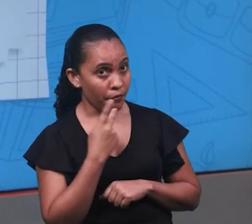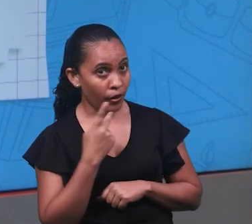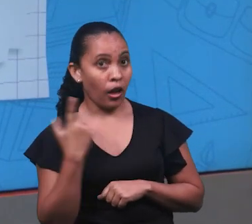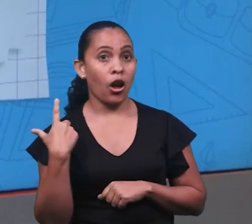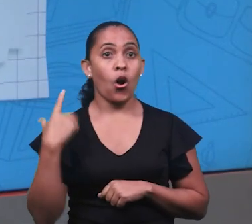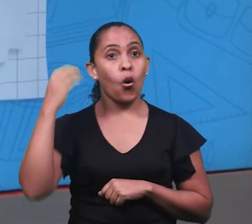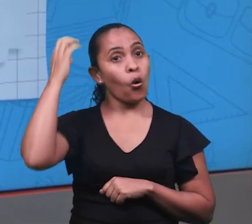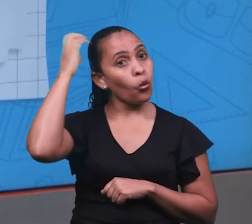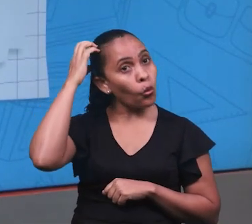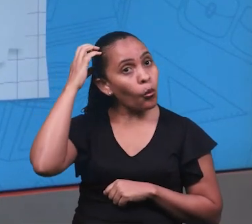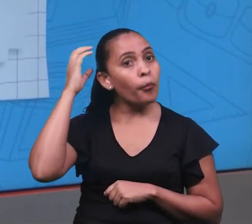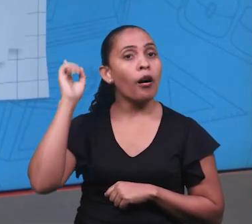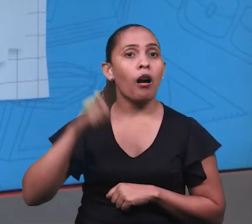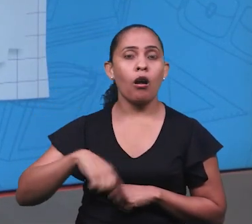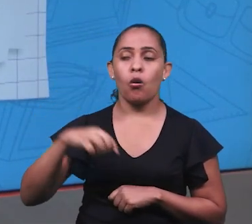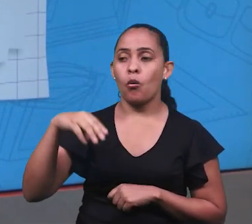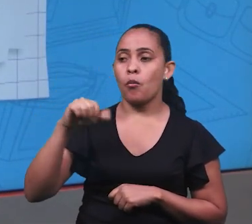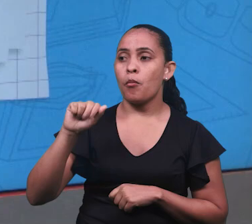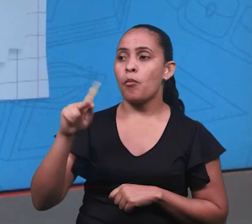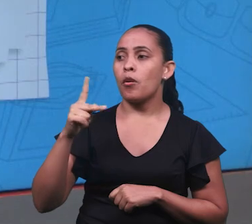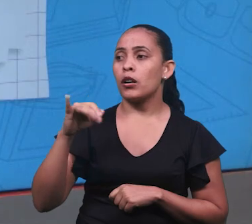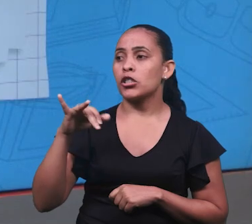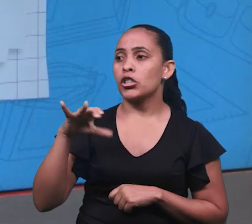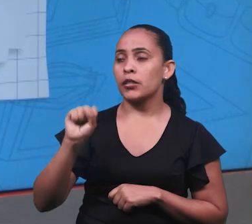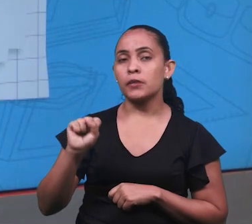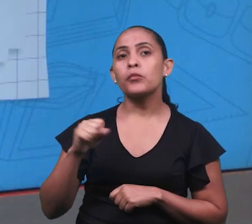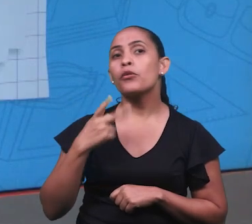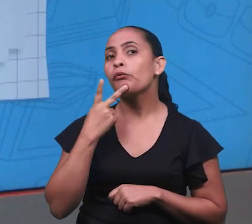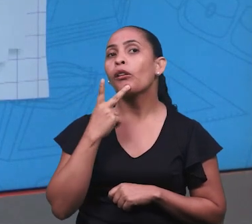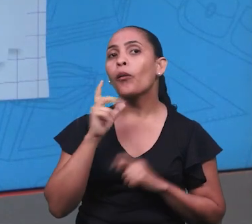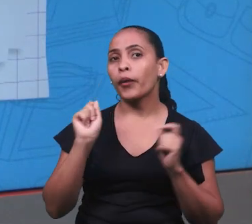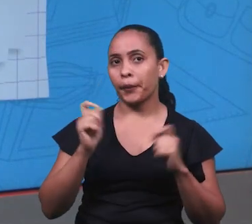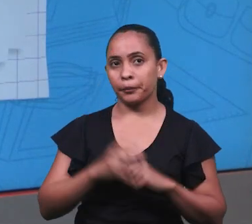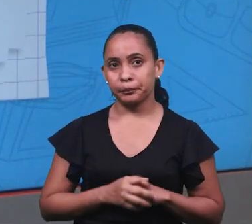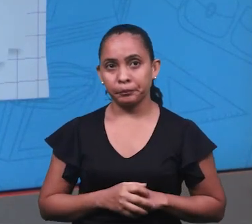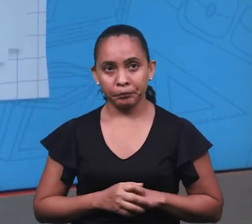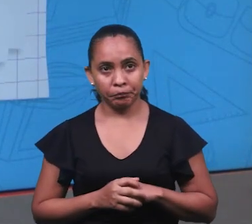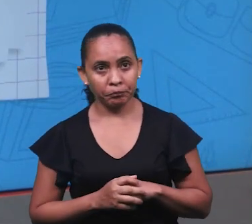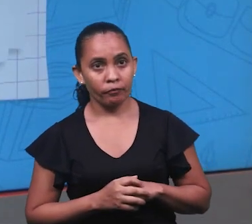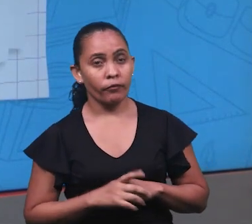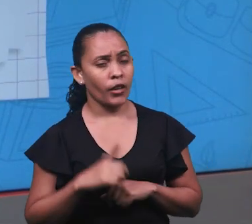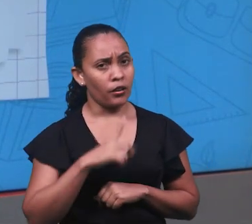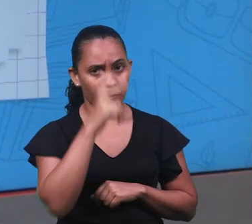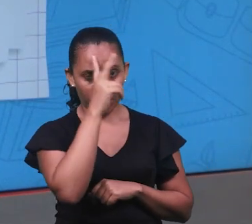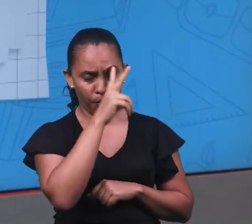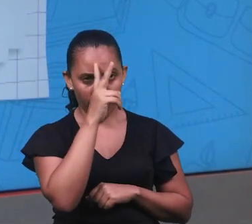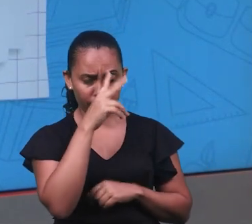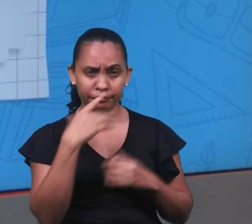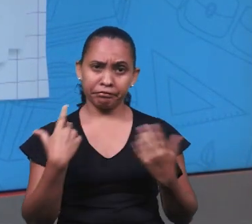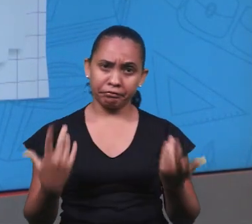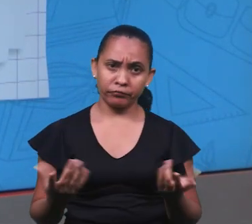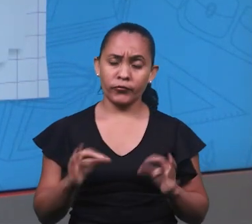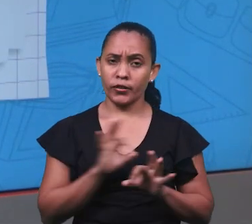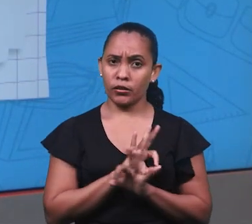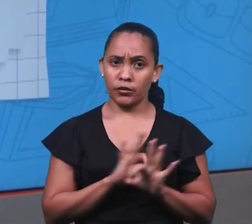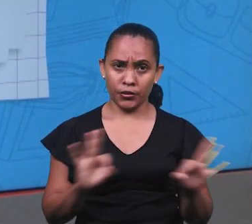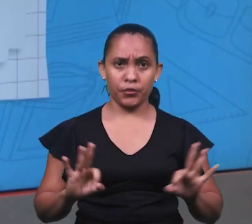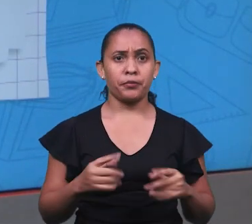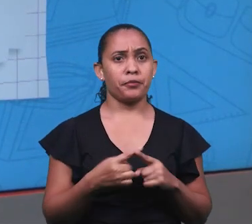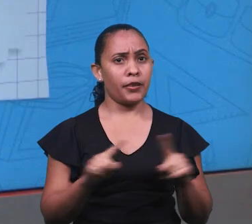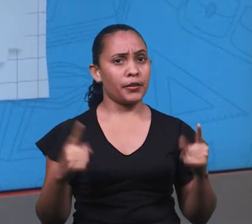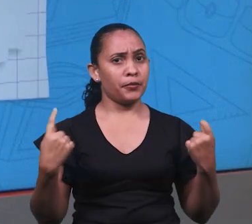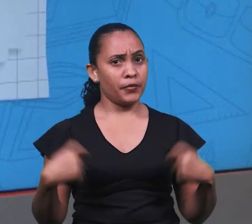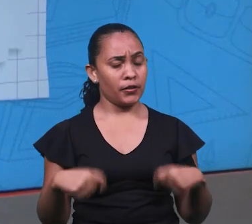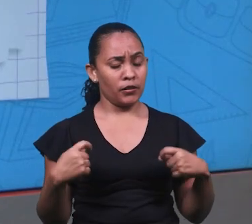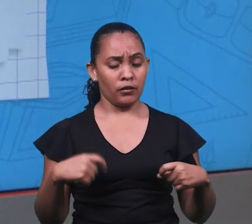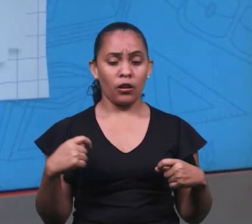A culpa é o machismo. O que eu tenho para falar sobre o machismo? Fator histórico? Ótimo, mas tem que chegar no Brasil de hoje